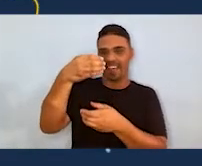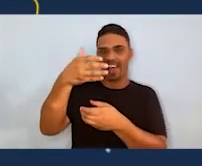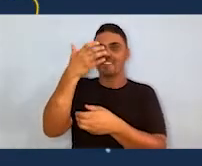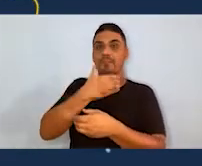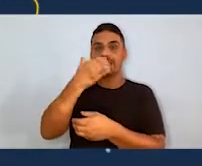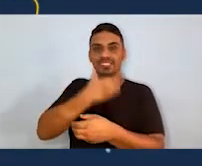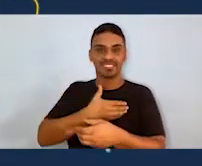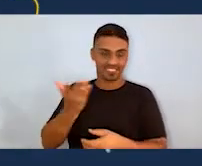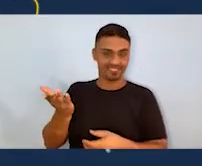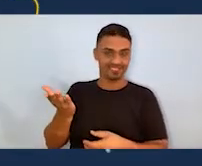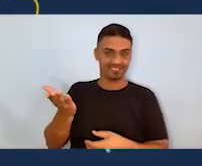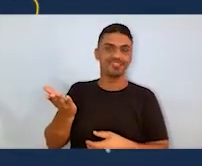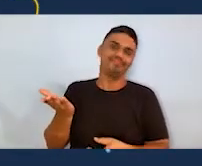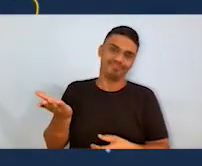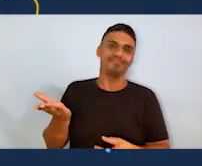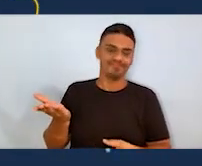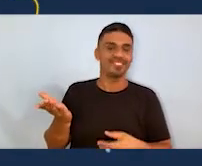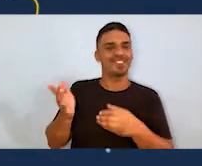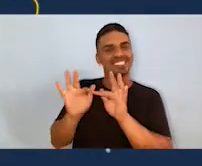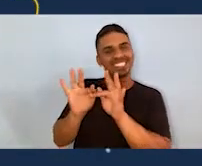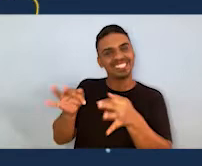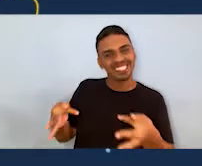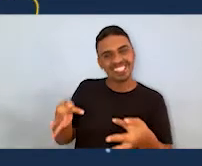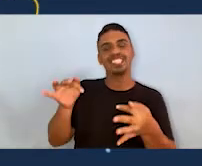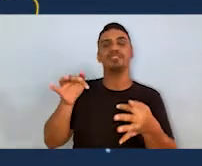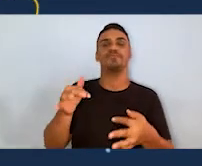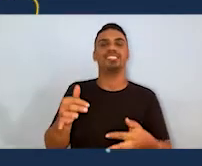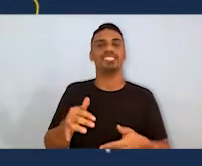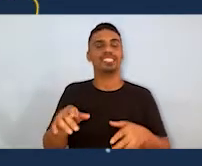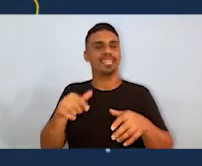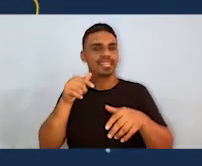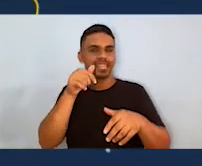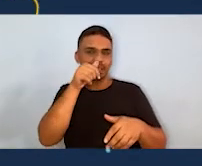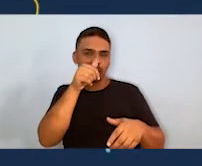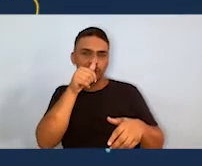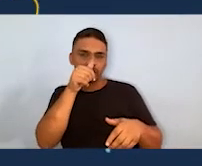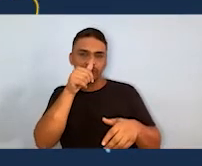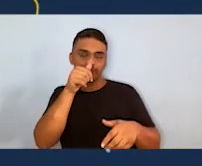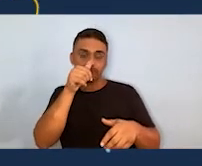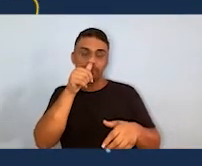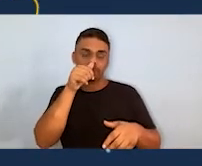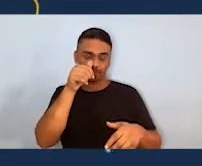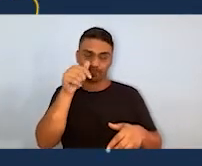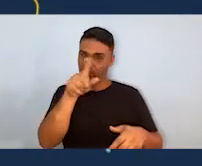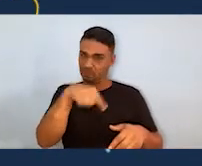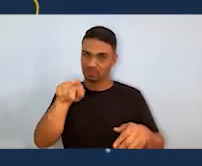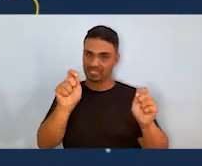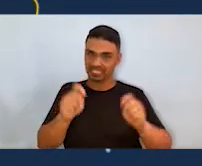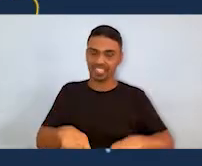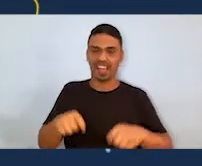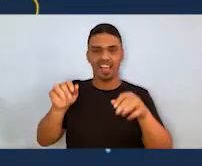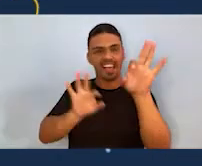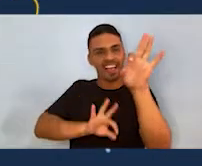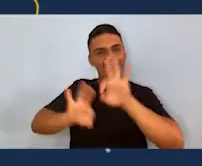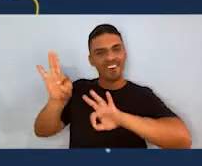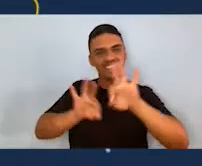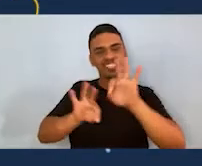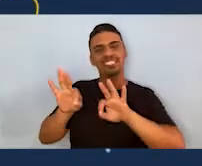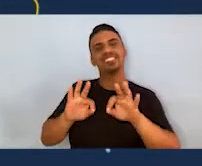poção. Então, são coisas muito simples, são coisas muito tranquilas que a gente pode